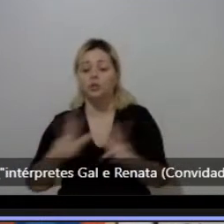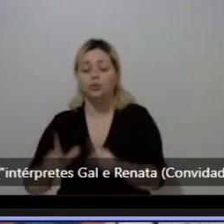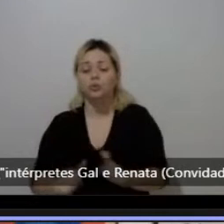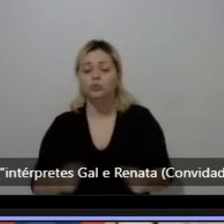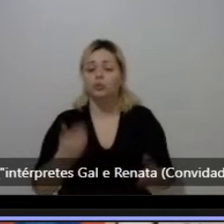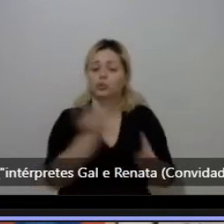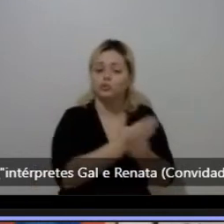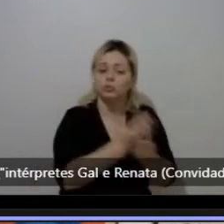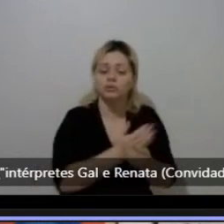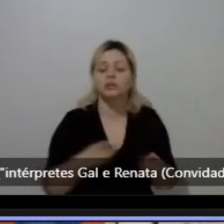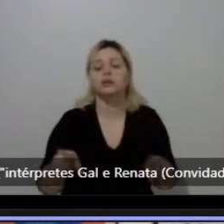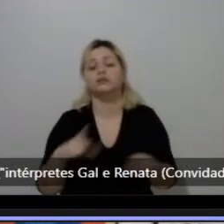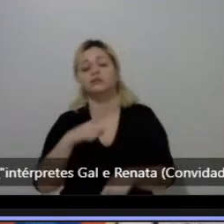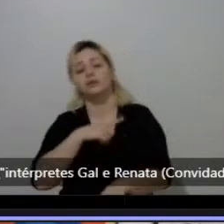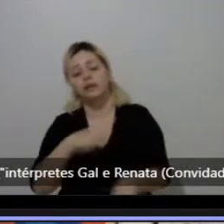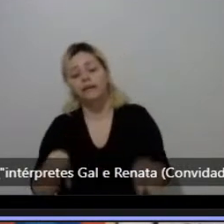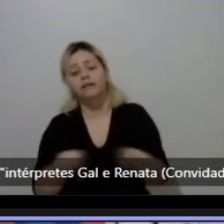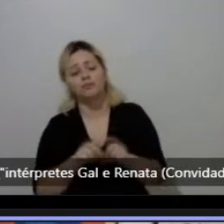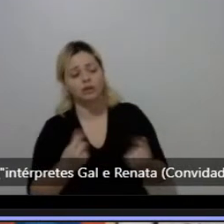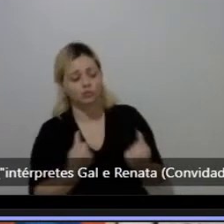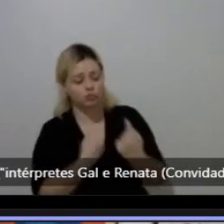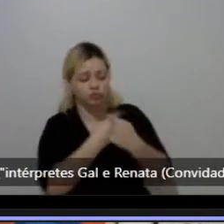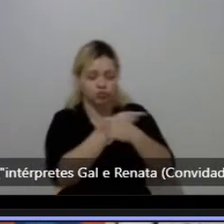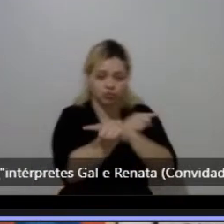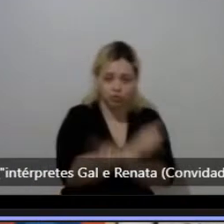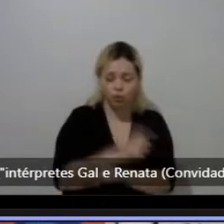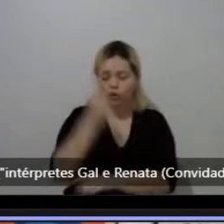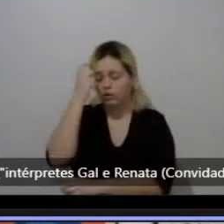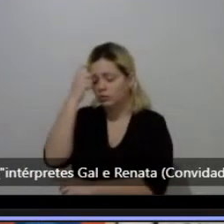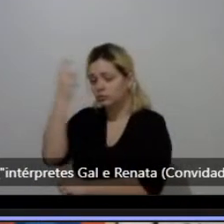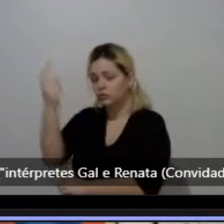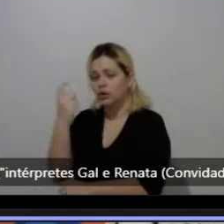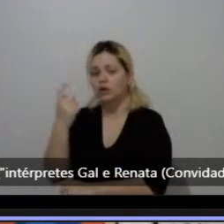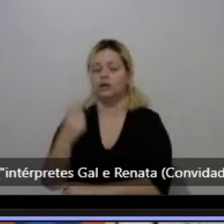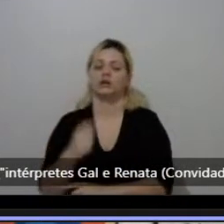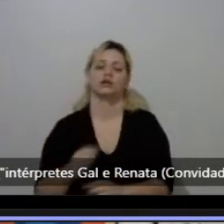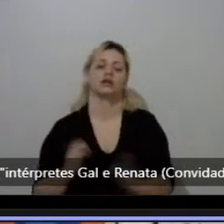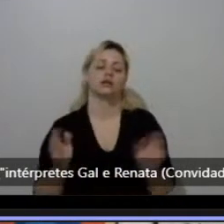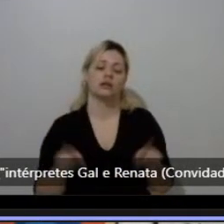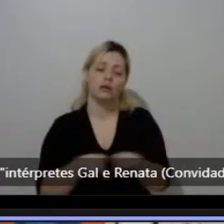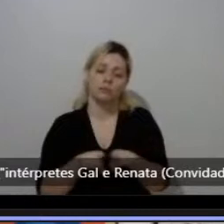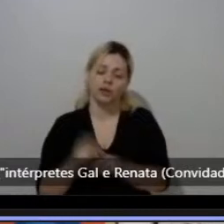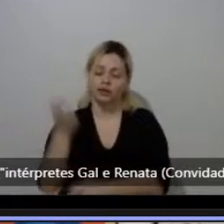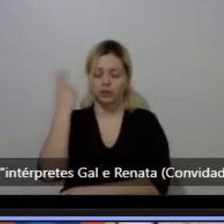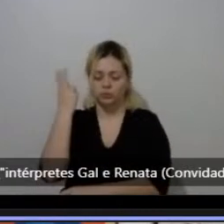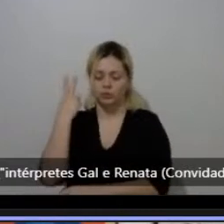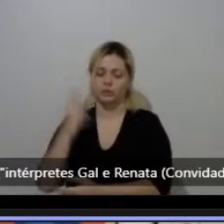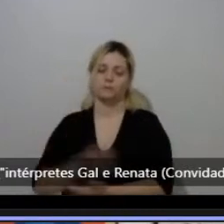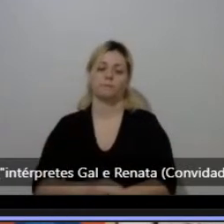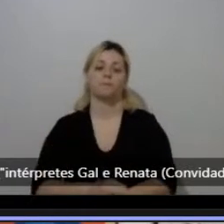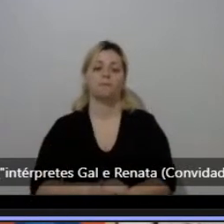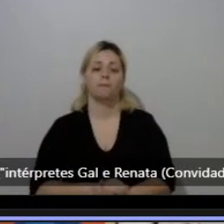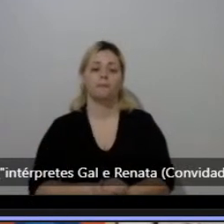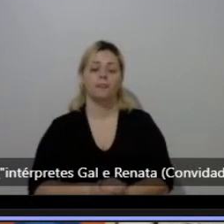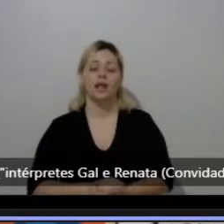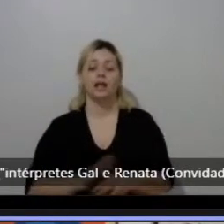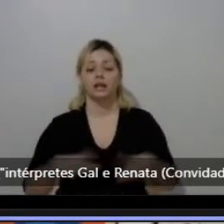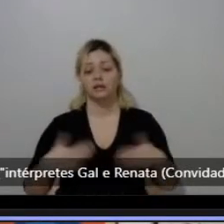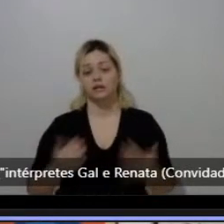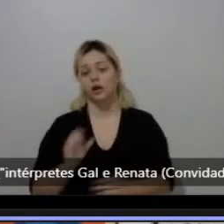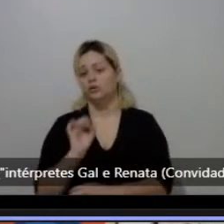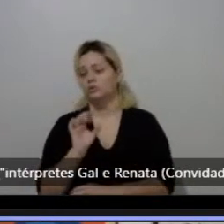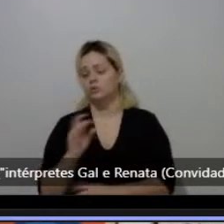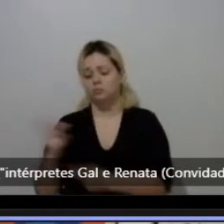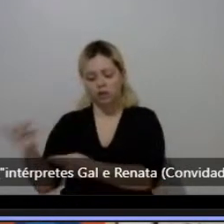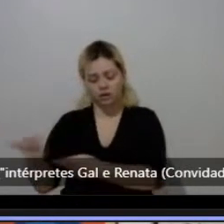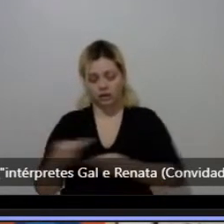há contradições, né, de lógicas no mesmo momento histórico. E aí, né, só para a gente